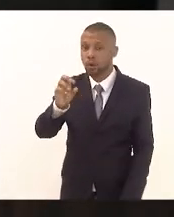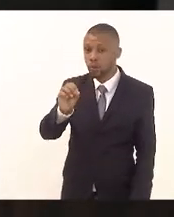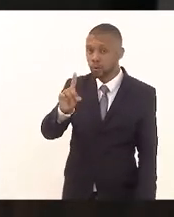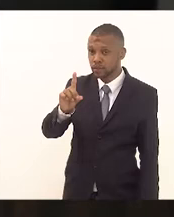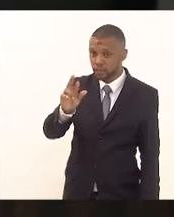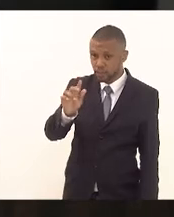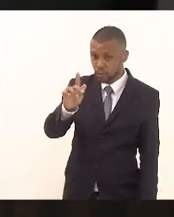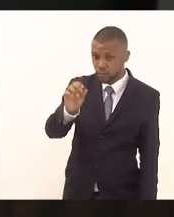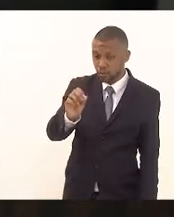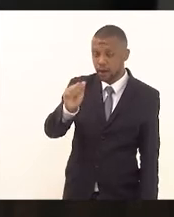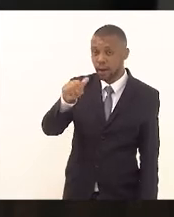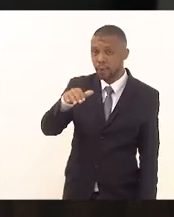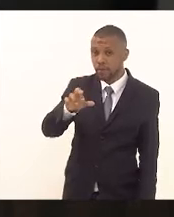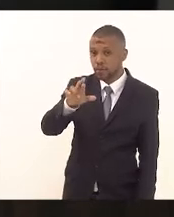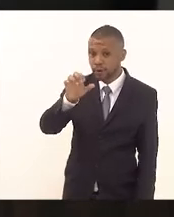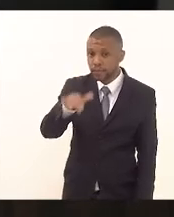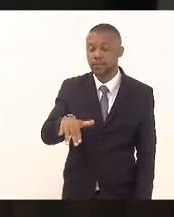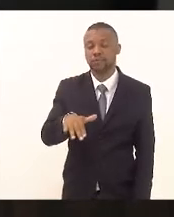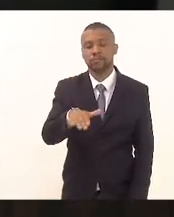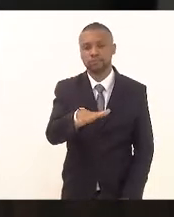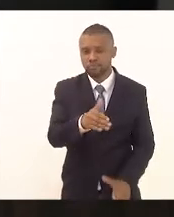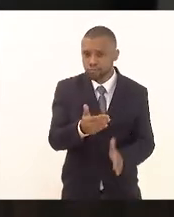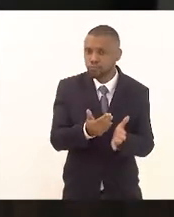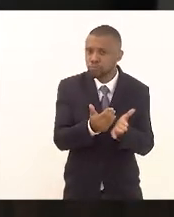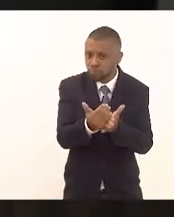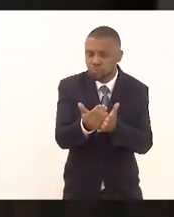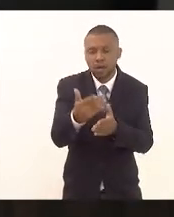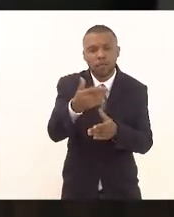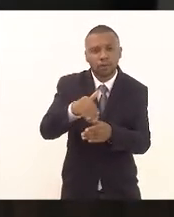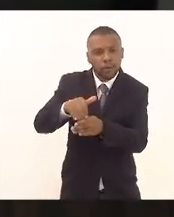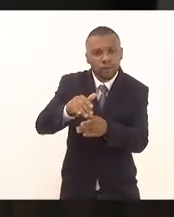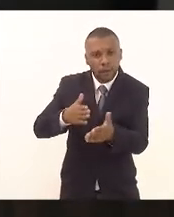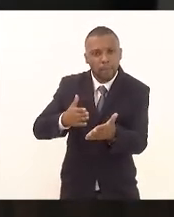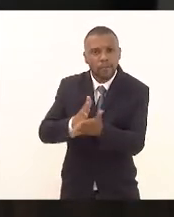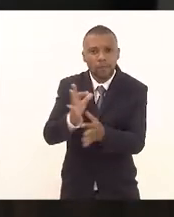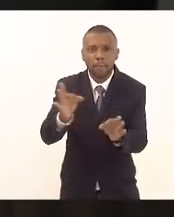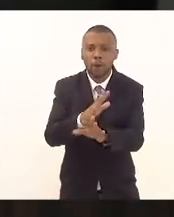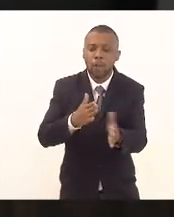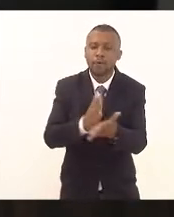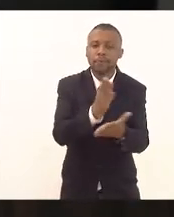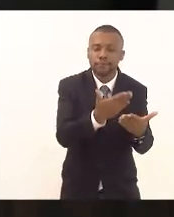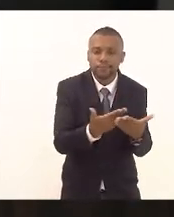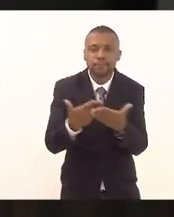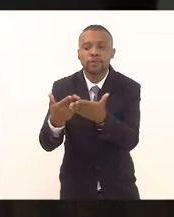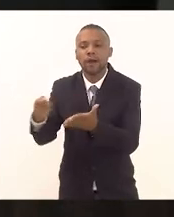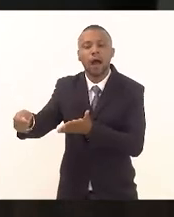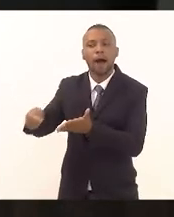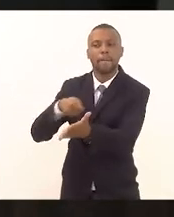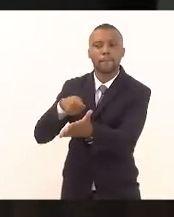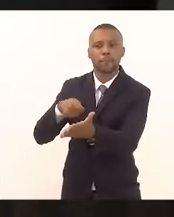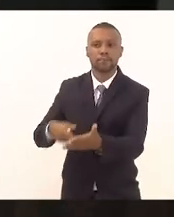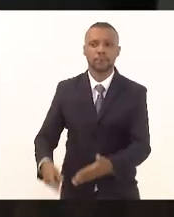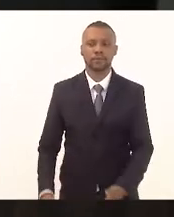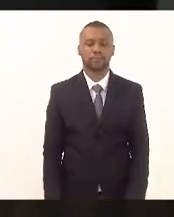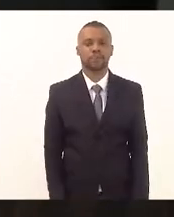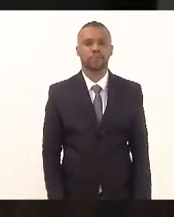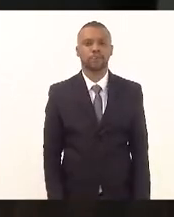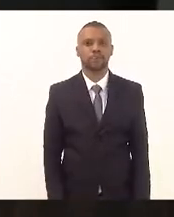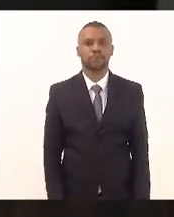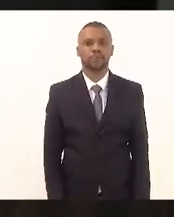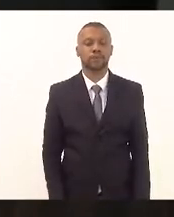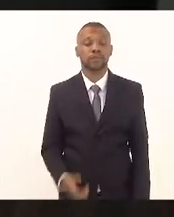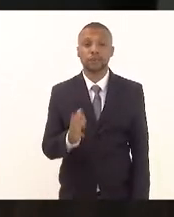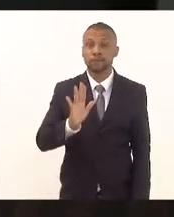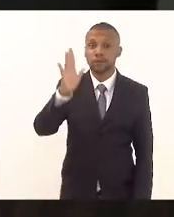havendo que queira discutir, encerrada a discussão, em votação, seus que aprovam, permaneçam como estão aprovados, vai à promulgação. Projeto...